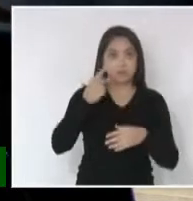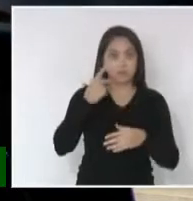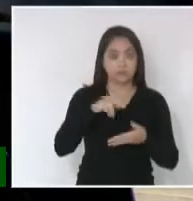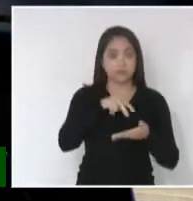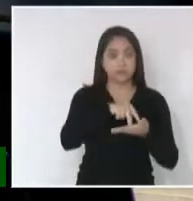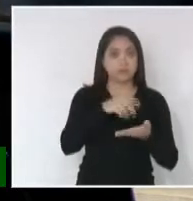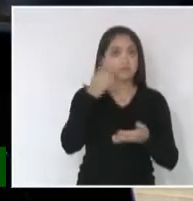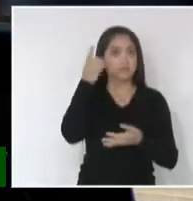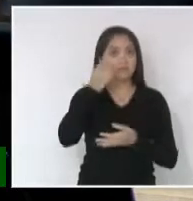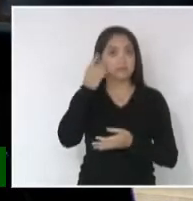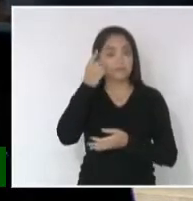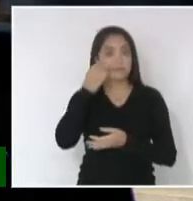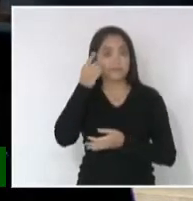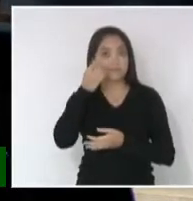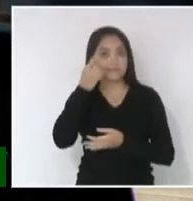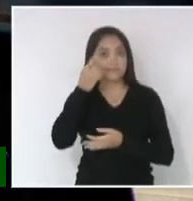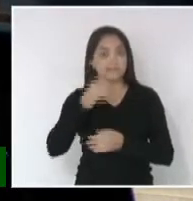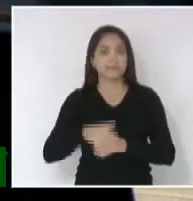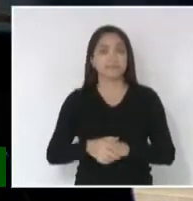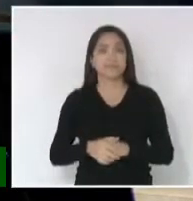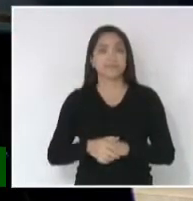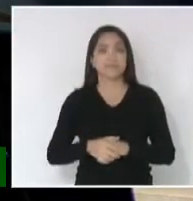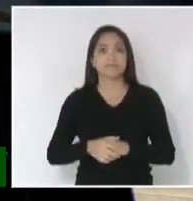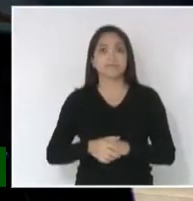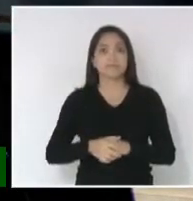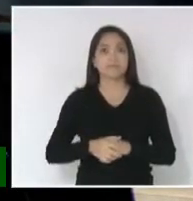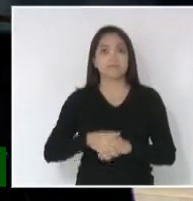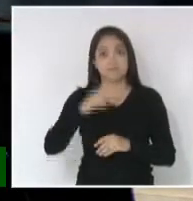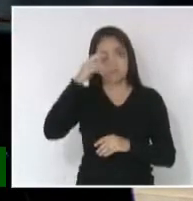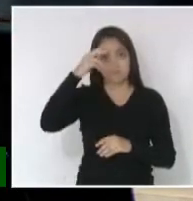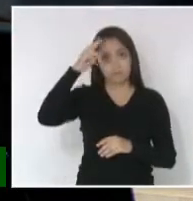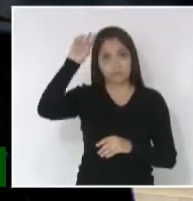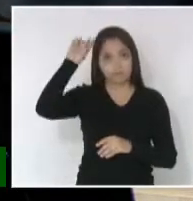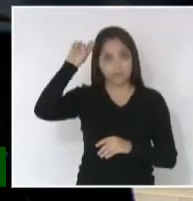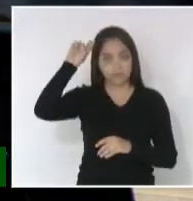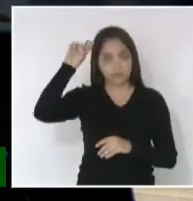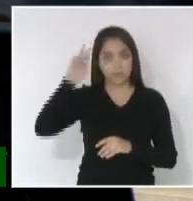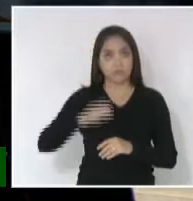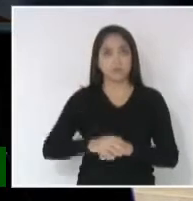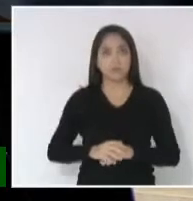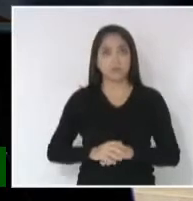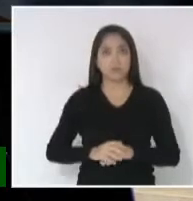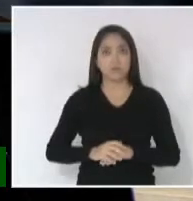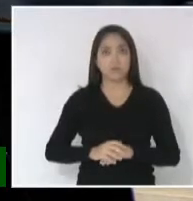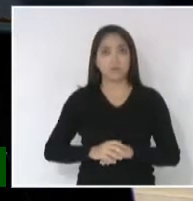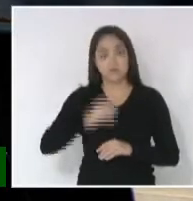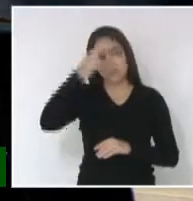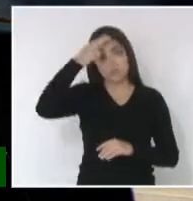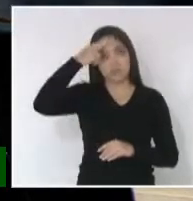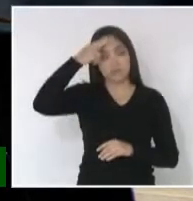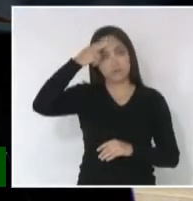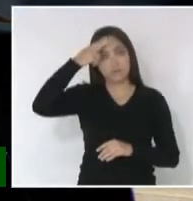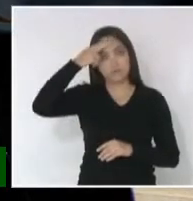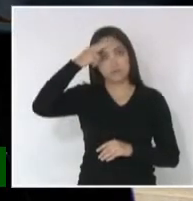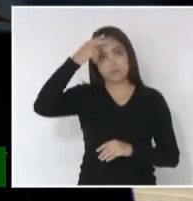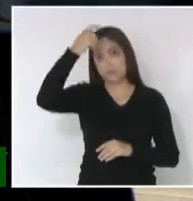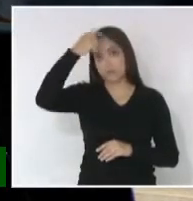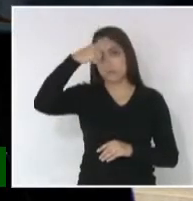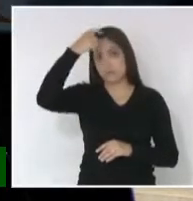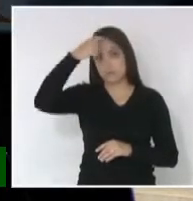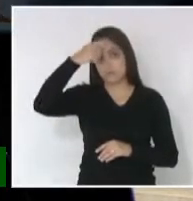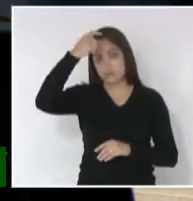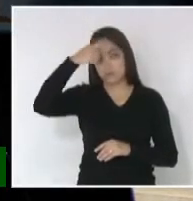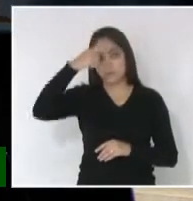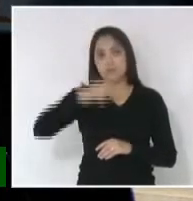políticos, ocuparam a tribuna os senhores deputados Milton Obos, pelo PSD, Natalino Lázari e Maurício Scudillar, pelo